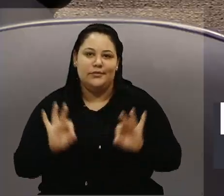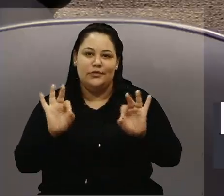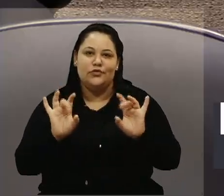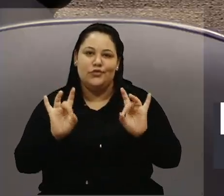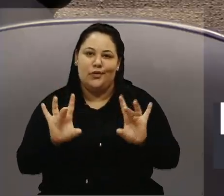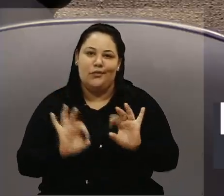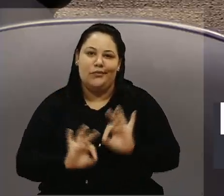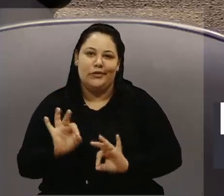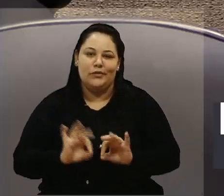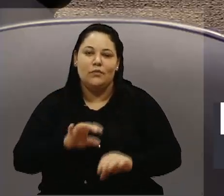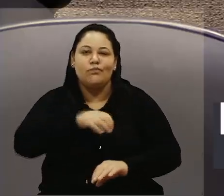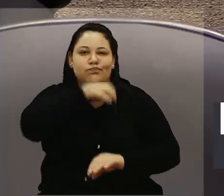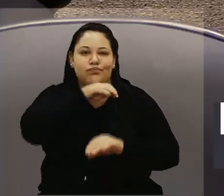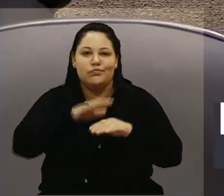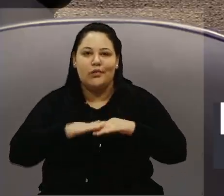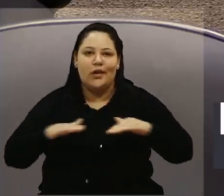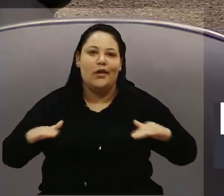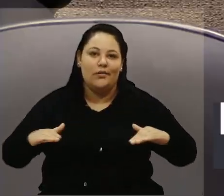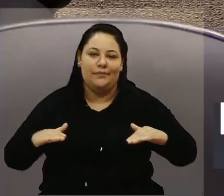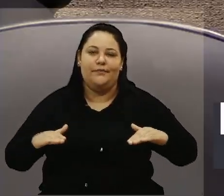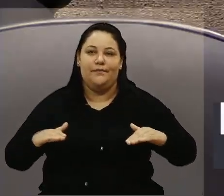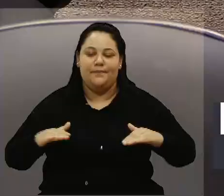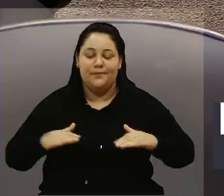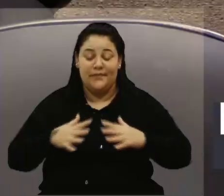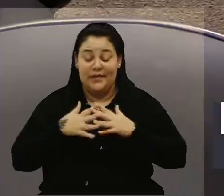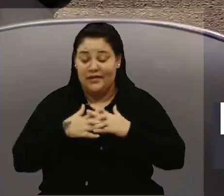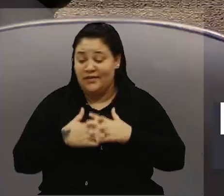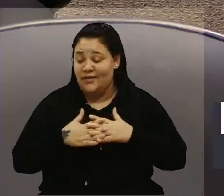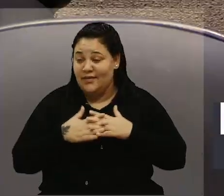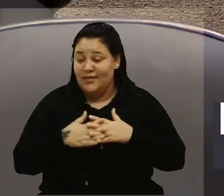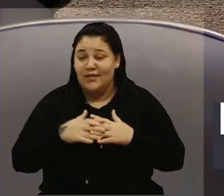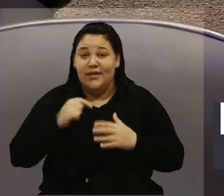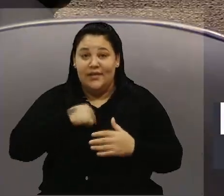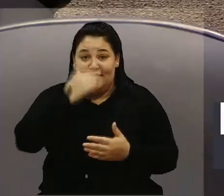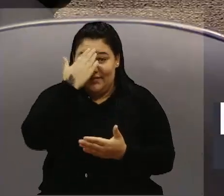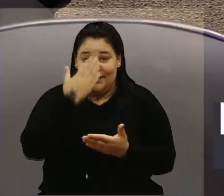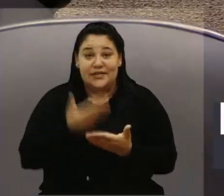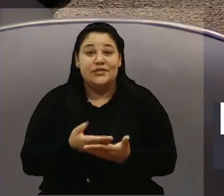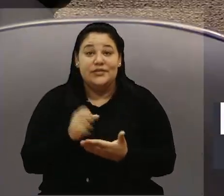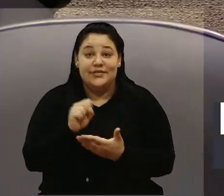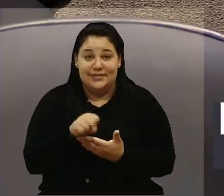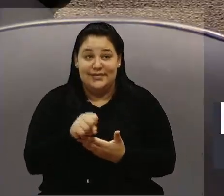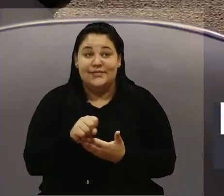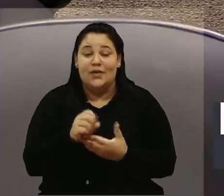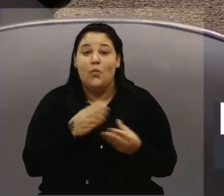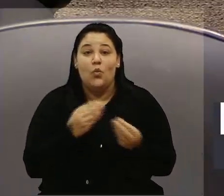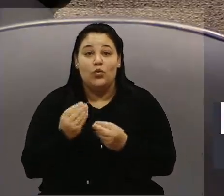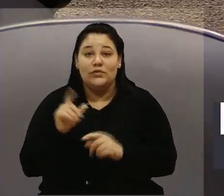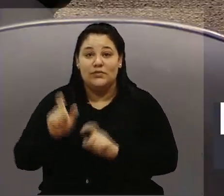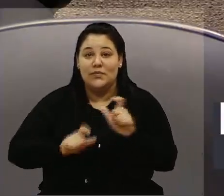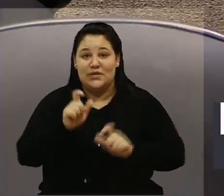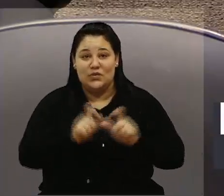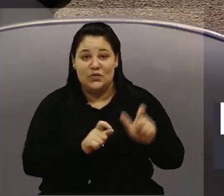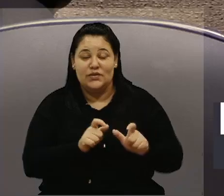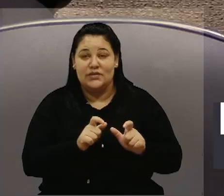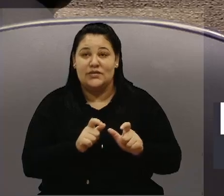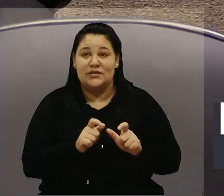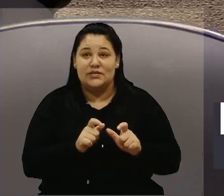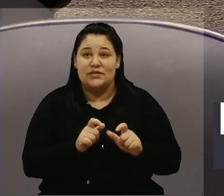Né? Então, é complicado isso, e eu acredito que muitas das pessoas que nos